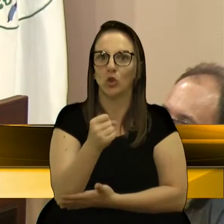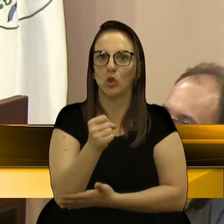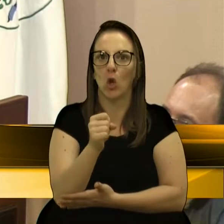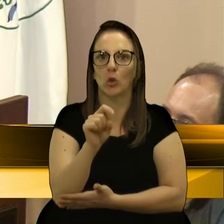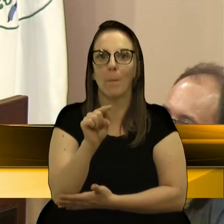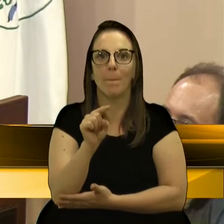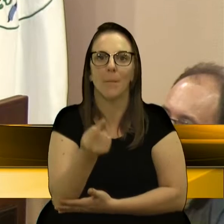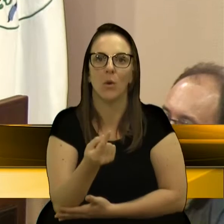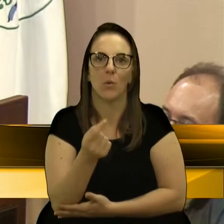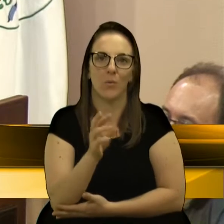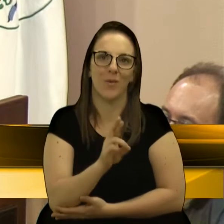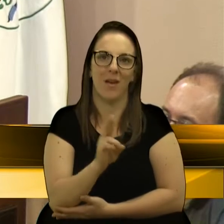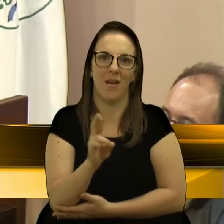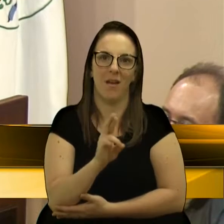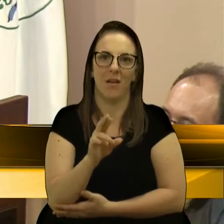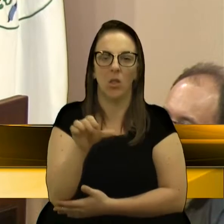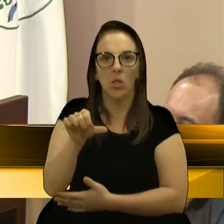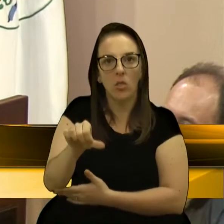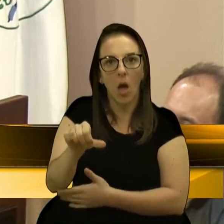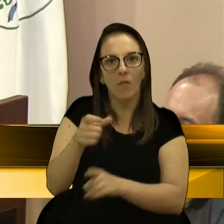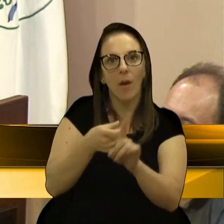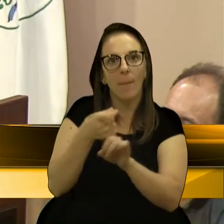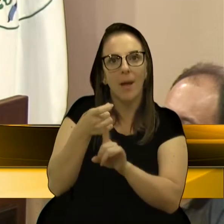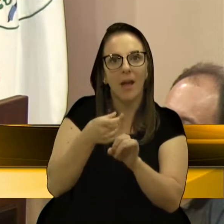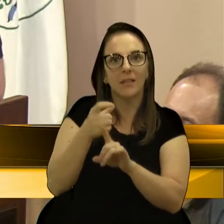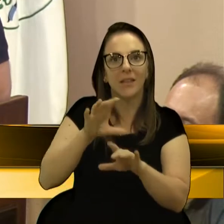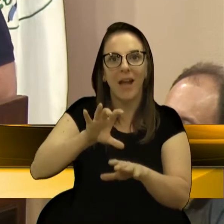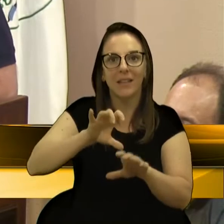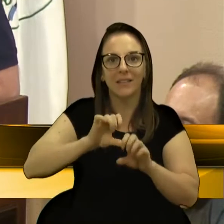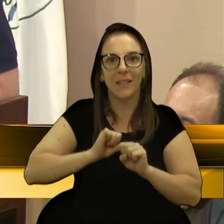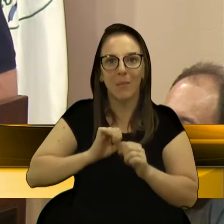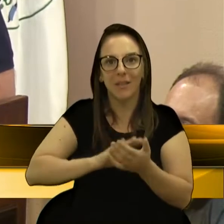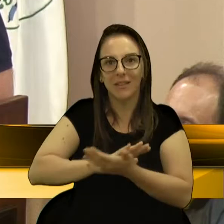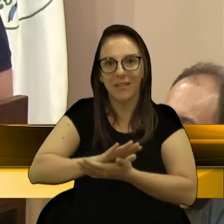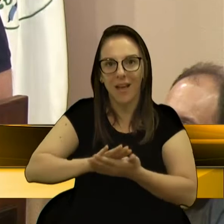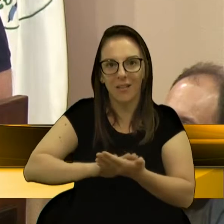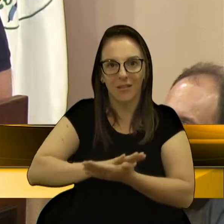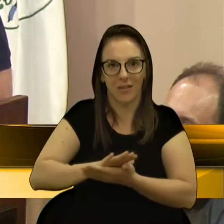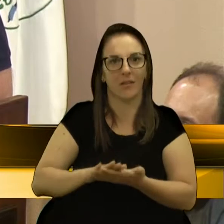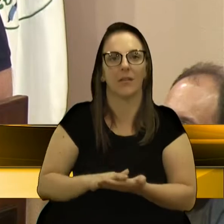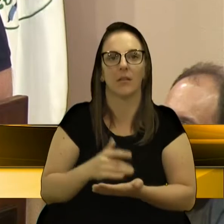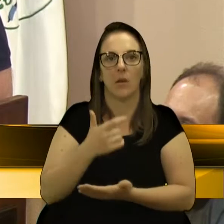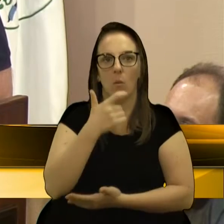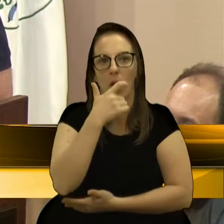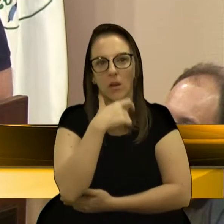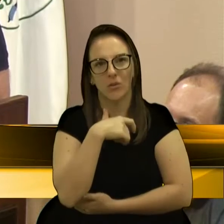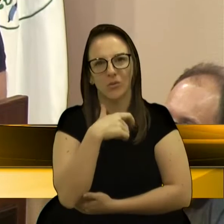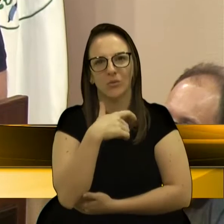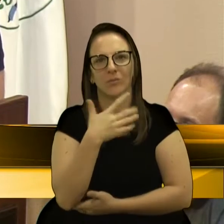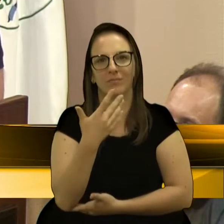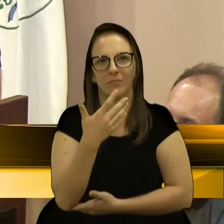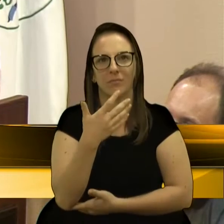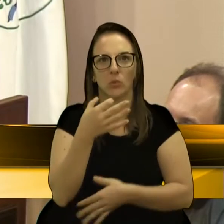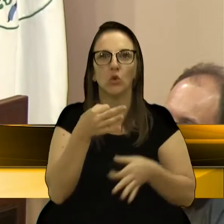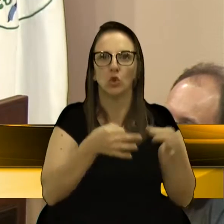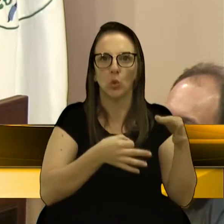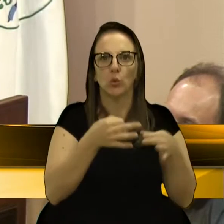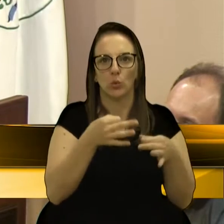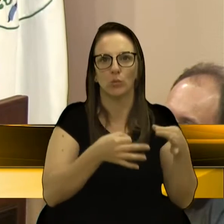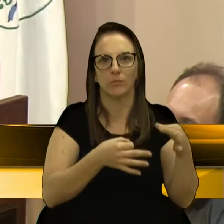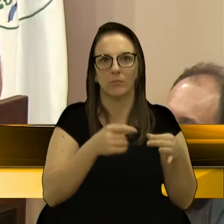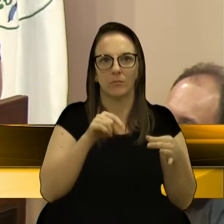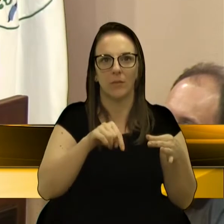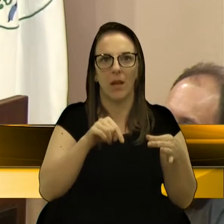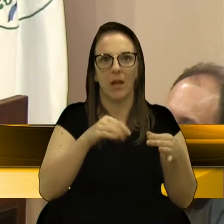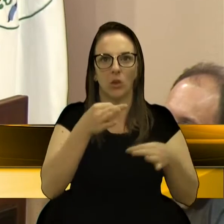ficaram 9 meses sem poder gerar R$1. Então, eu acho que seria justo, eu acho que aqui é